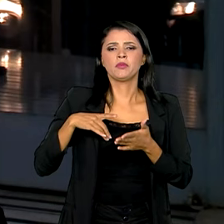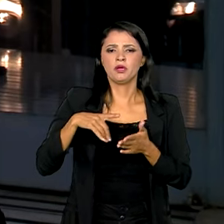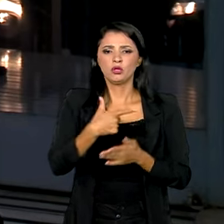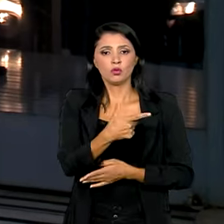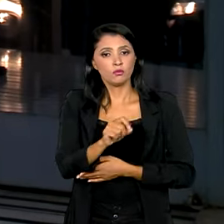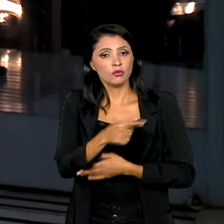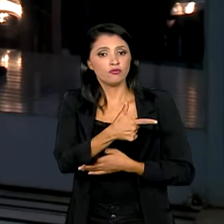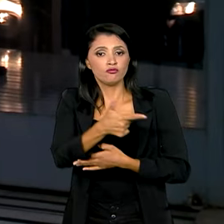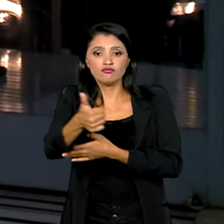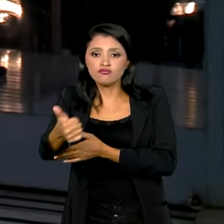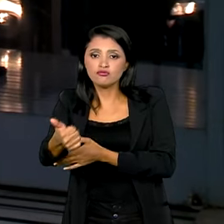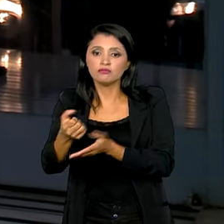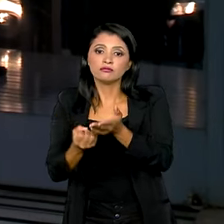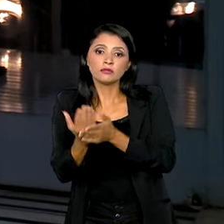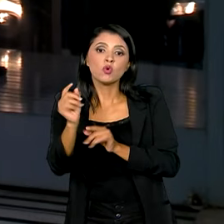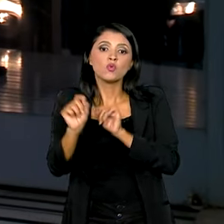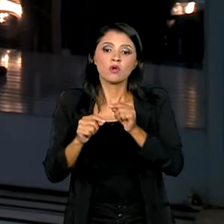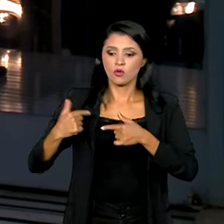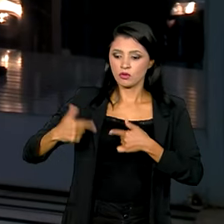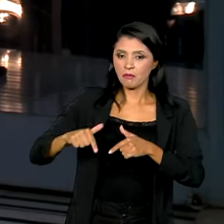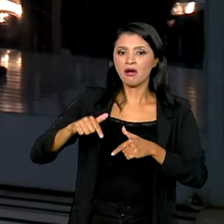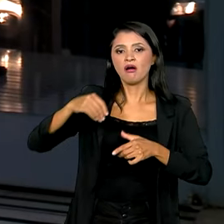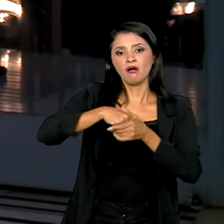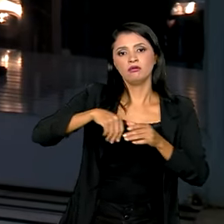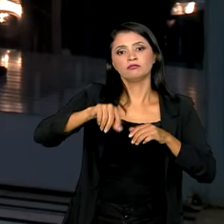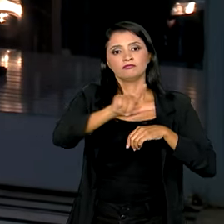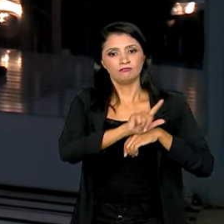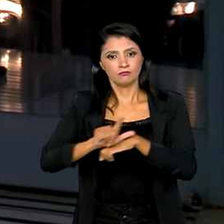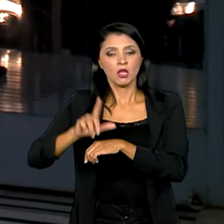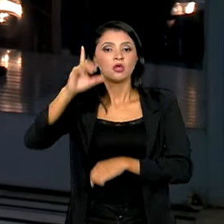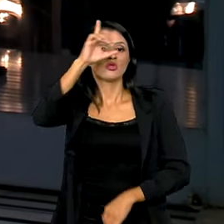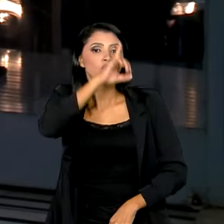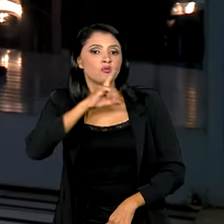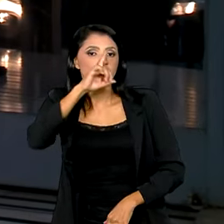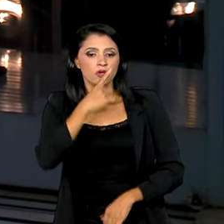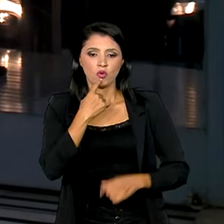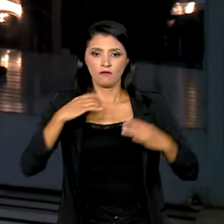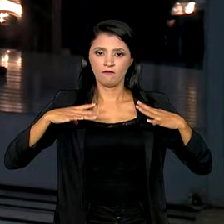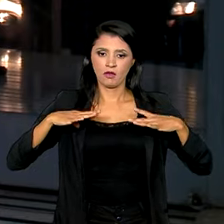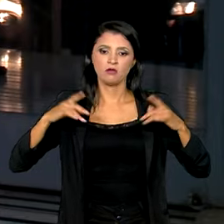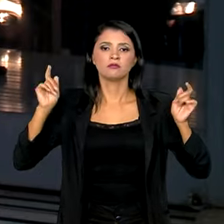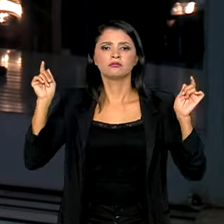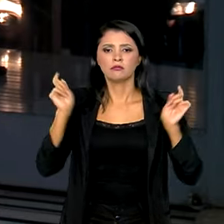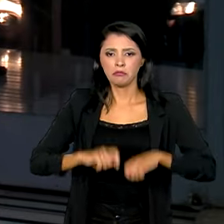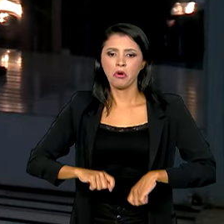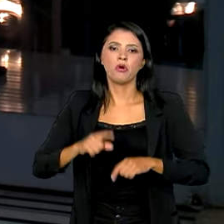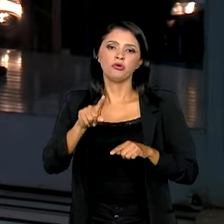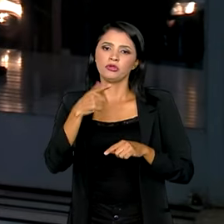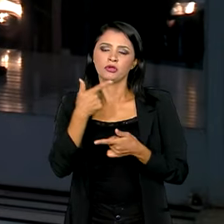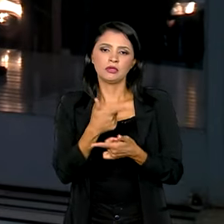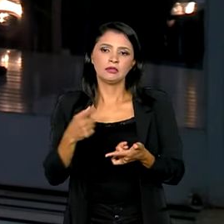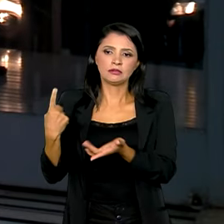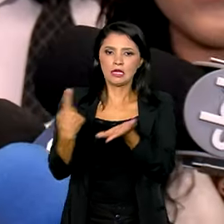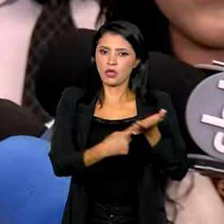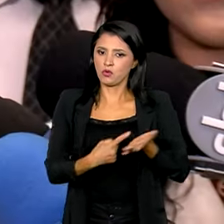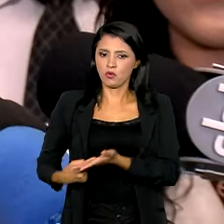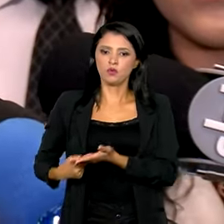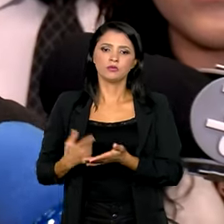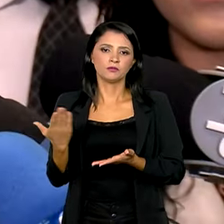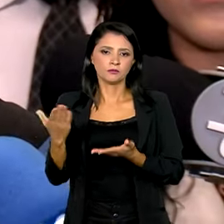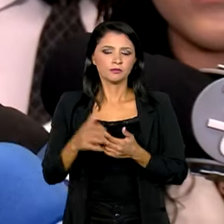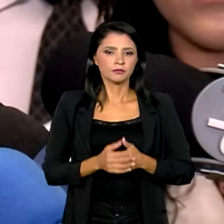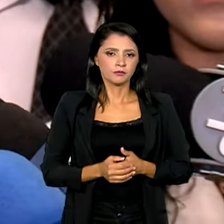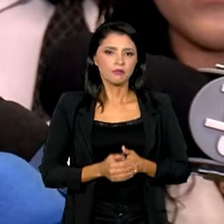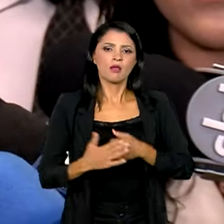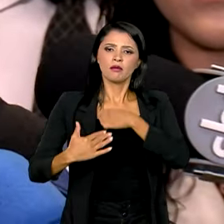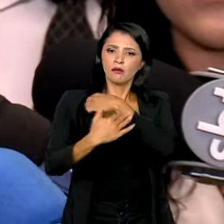2021, em que estabelece que o trabalho no comércio em geral aos domingos e feriados poderia funcionar sem acordos coletivos. Nasce